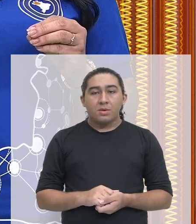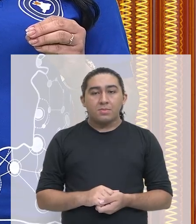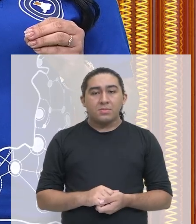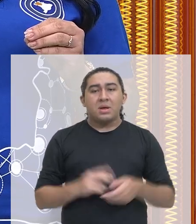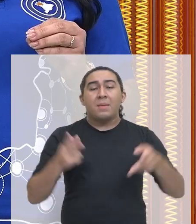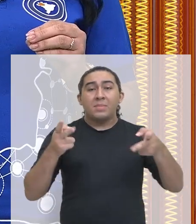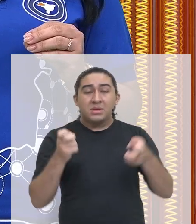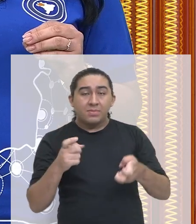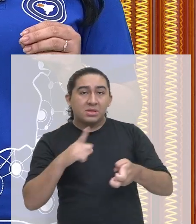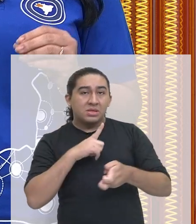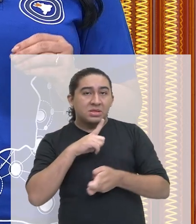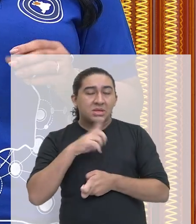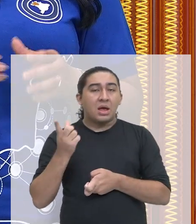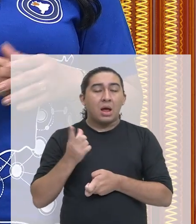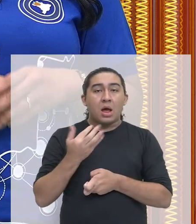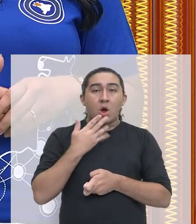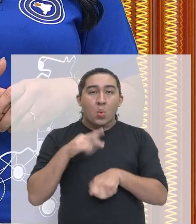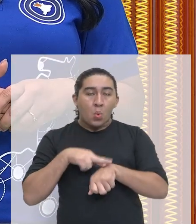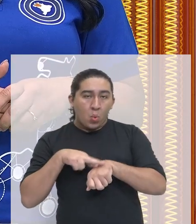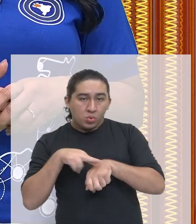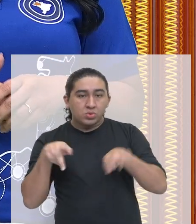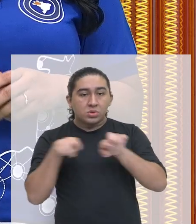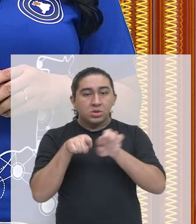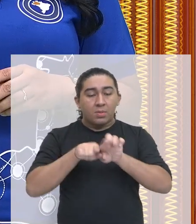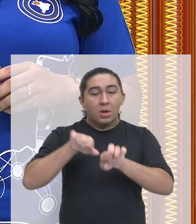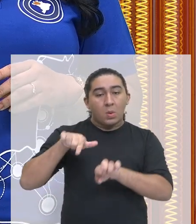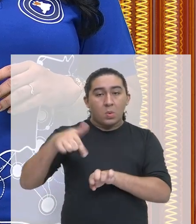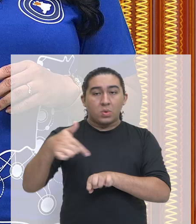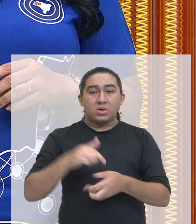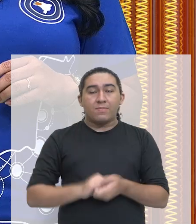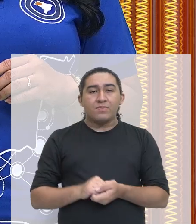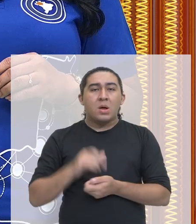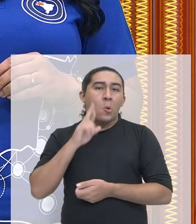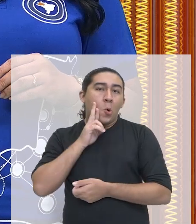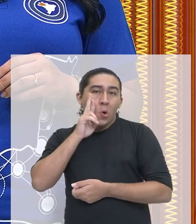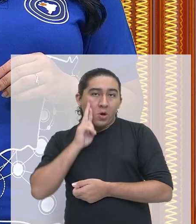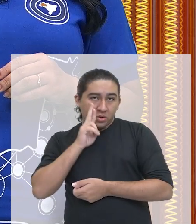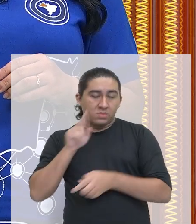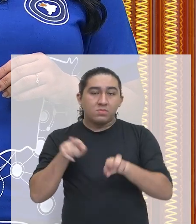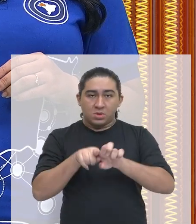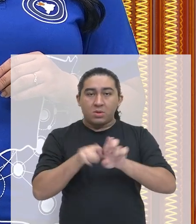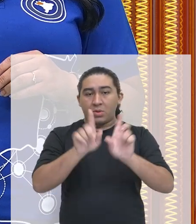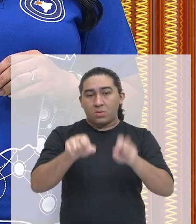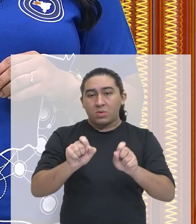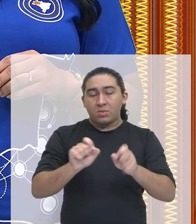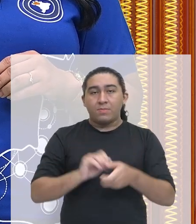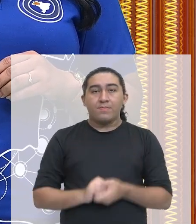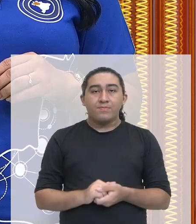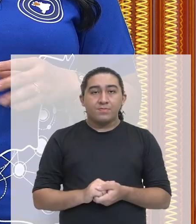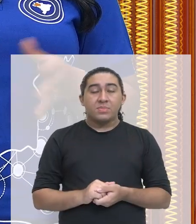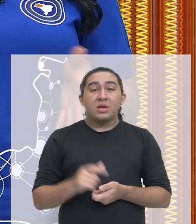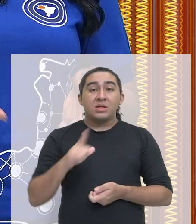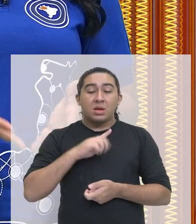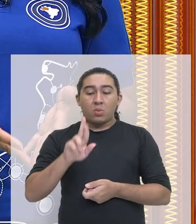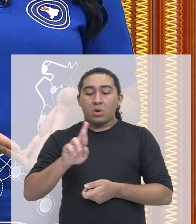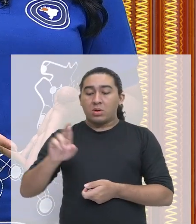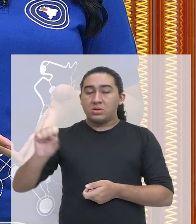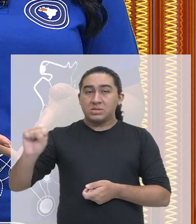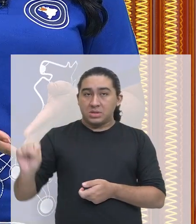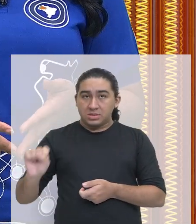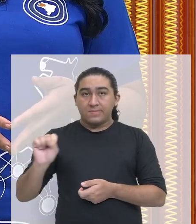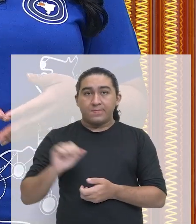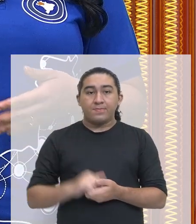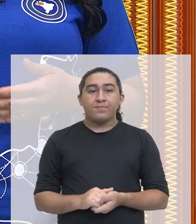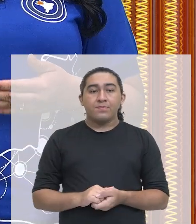na área em lilás, né, os Estados Unidos, e na área rosada, justamente a União Soviética, que atualmente